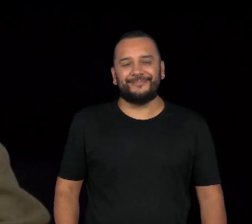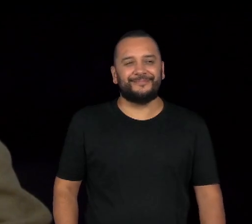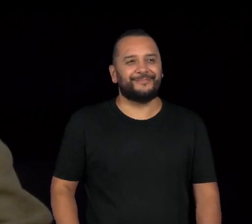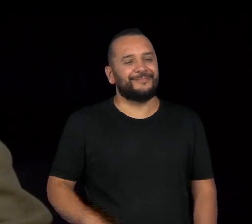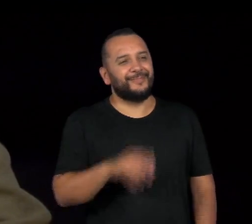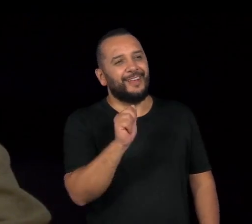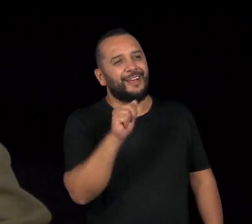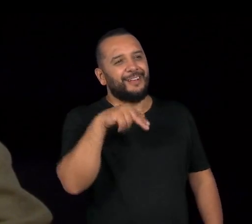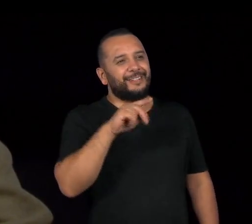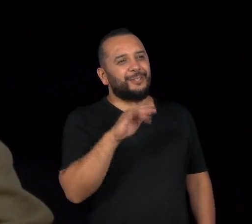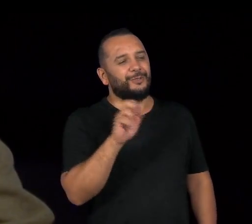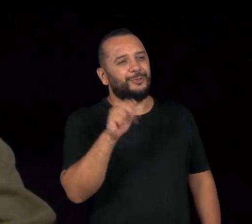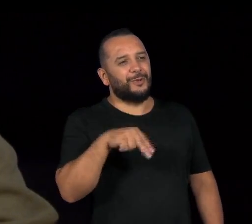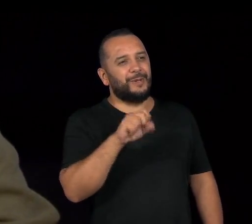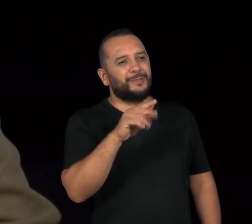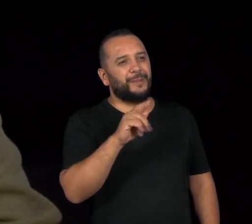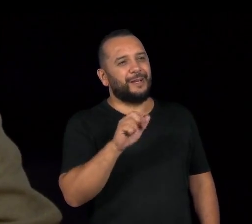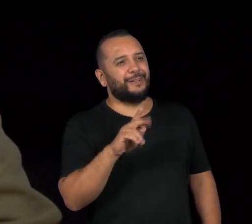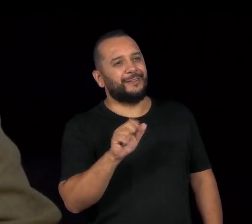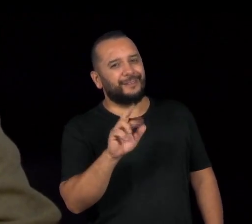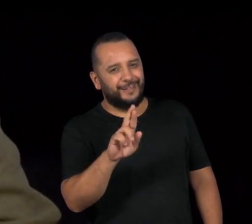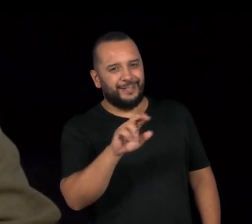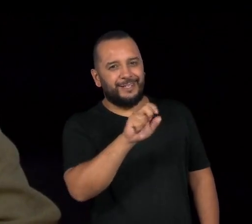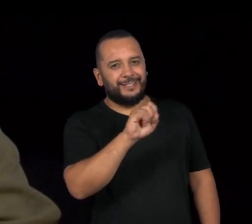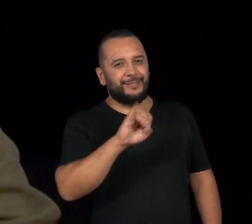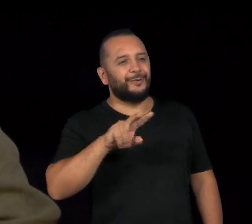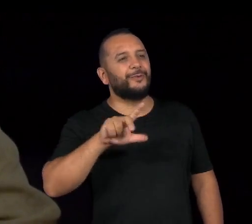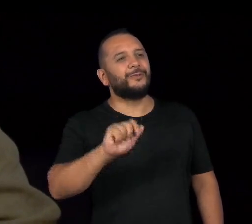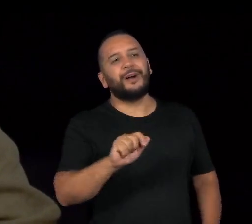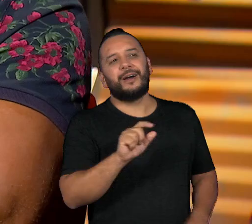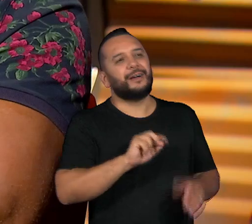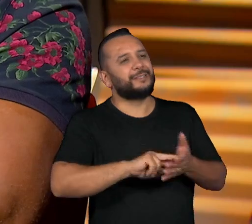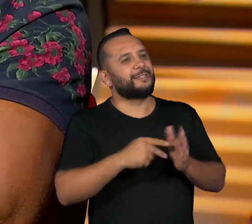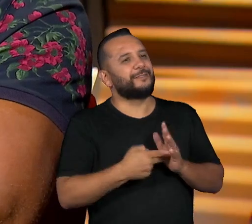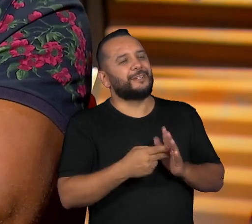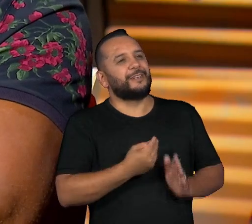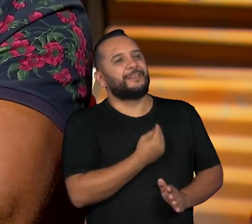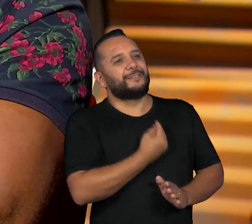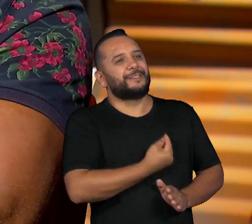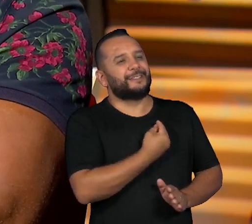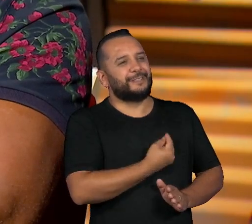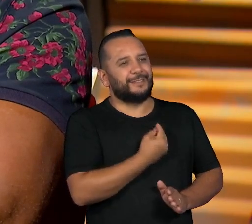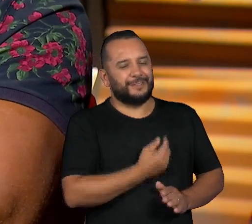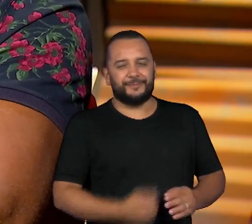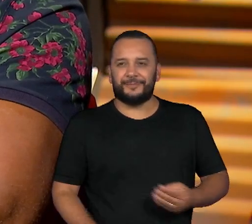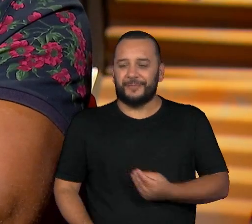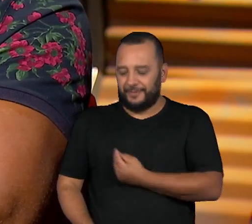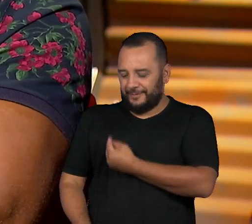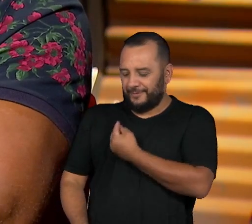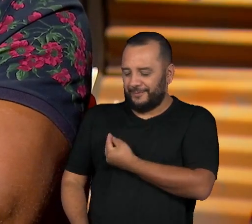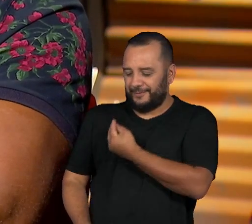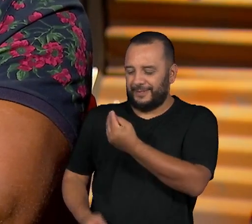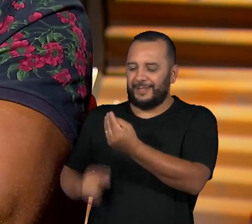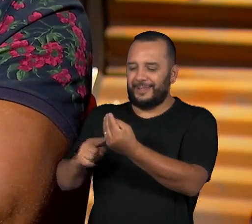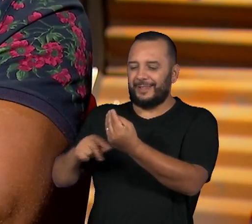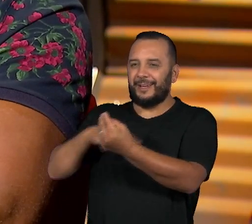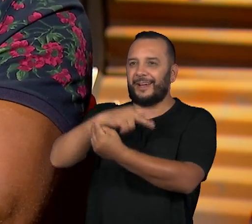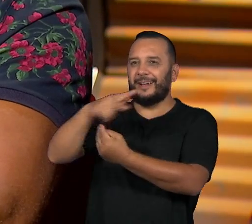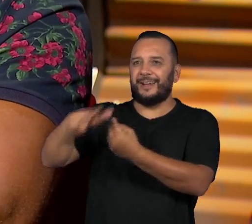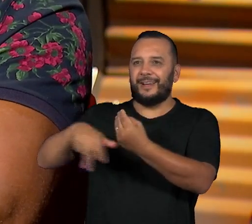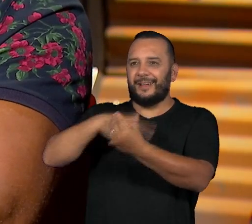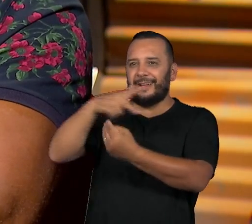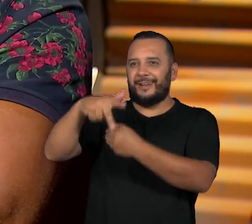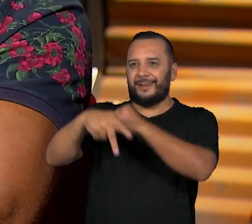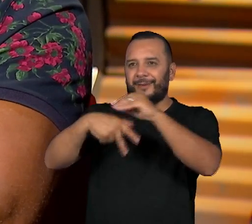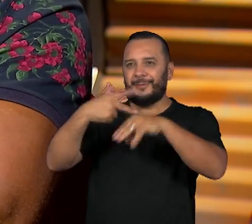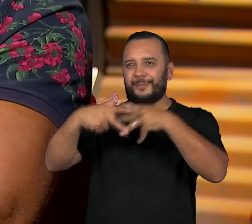Anderson Spider da Silva, o que é a vida? A vida é um presente que foi nos